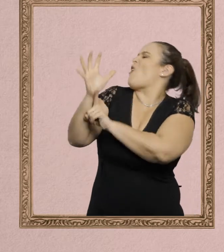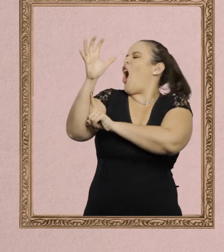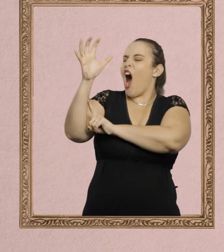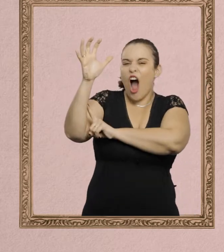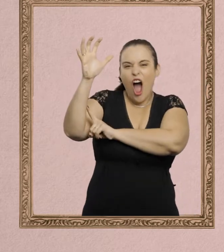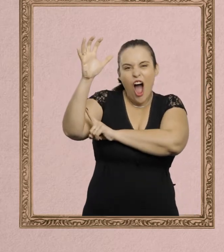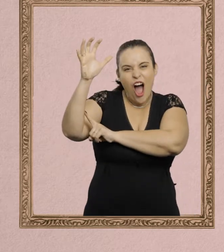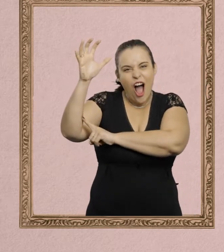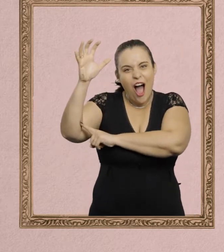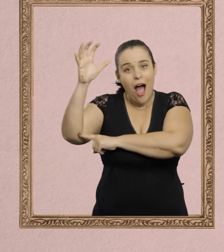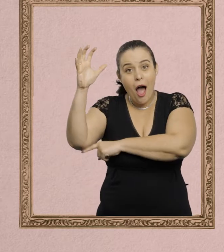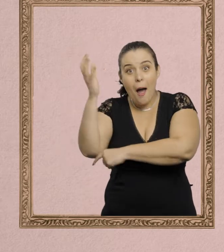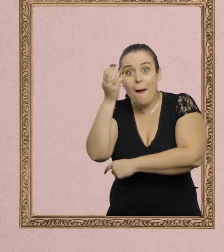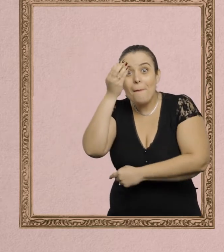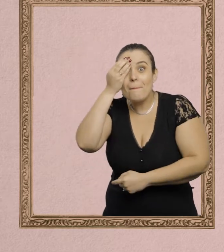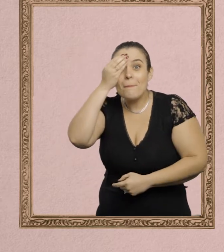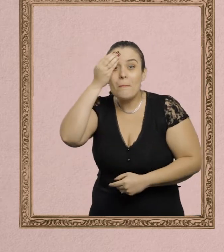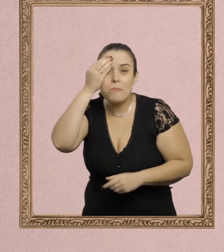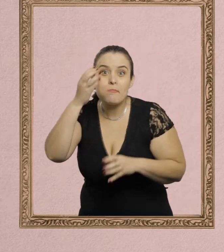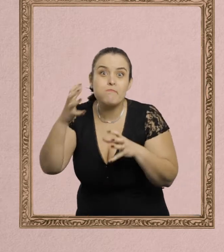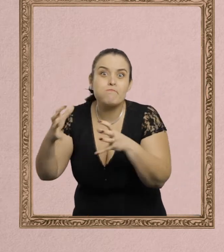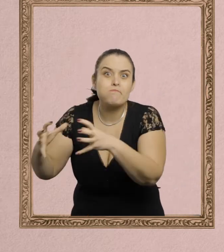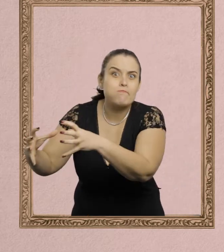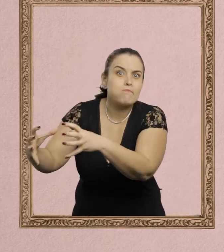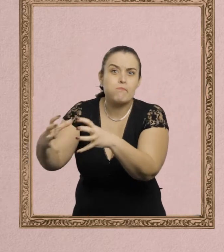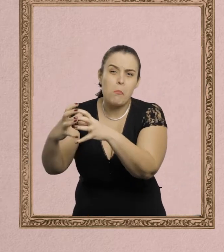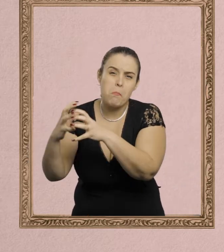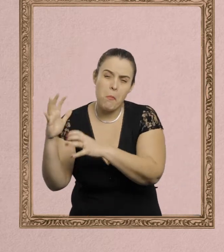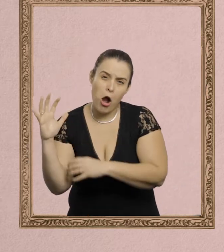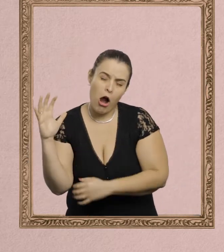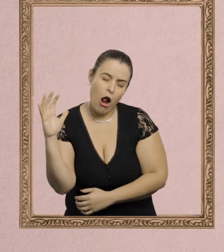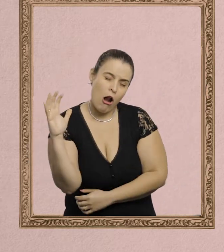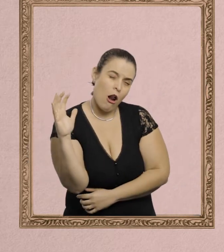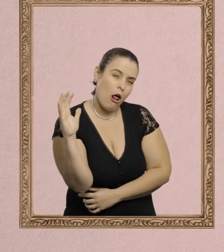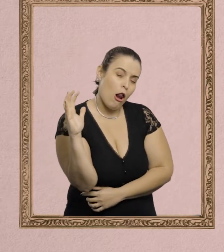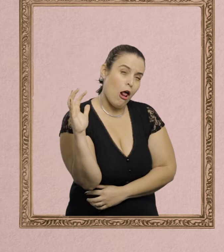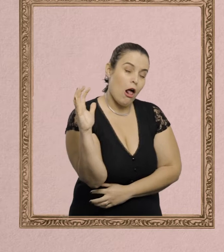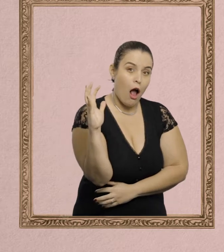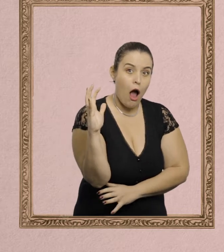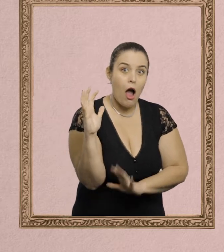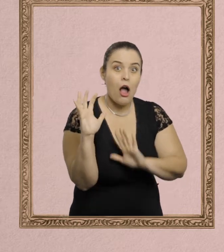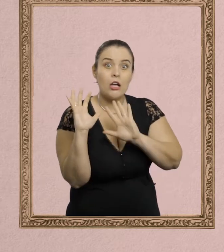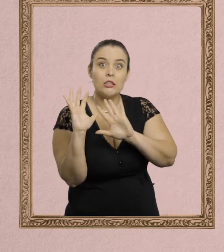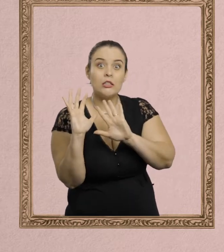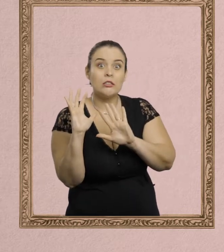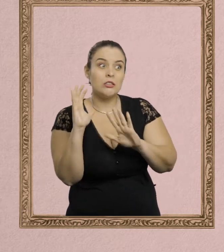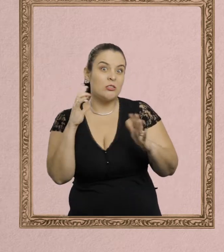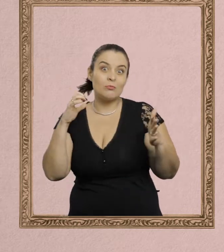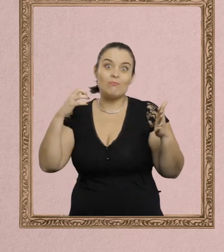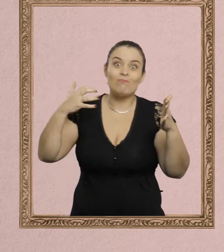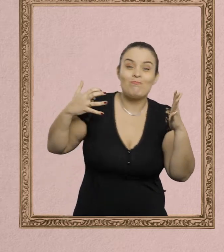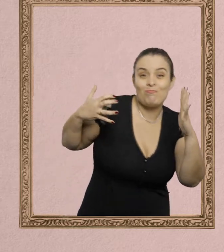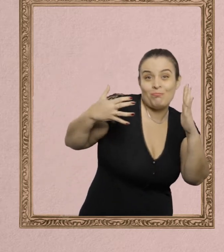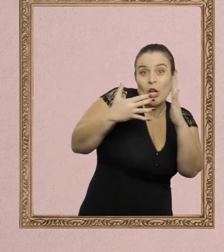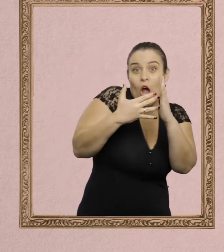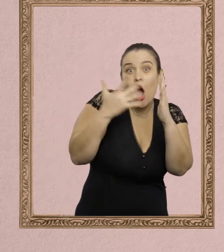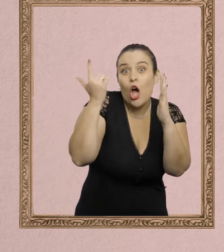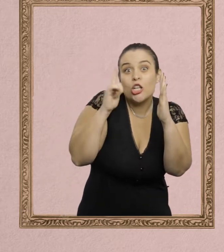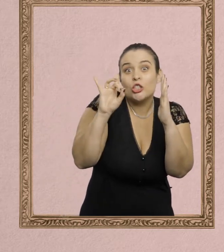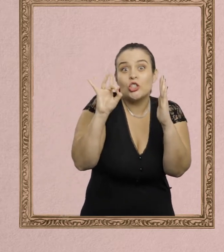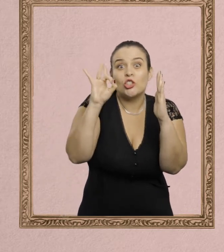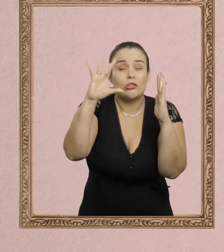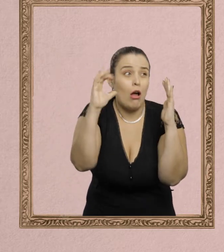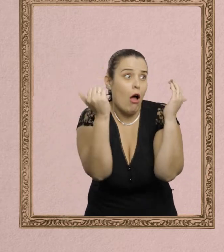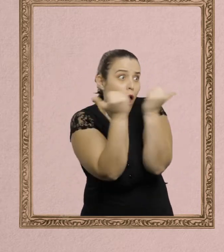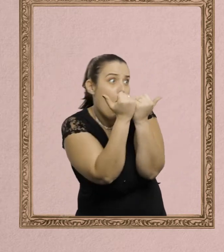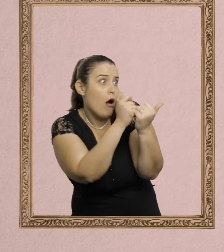deles, meninos! Os piratas estavam em maioria, mas não conseguiram lutar. Eles só se defenderam.